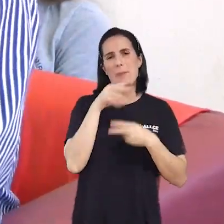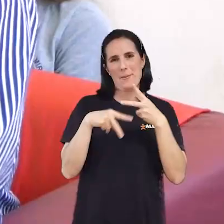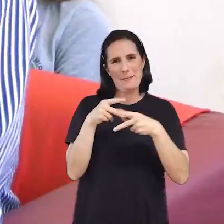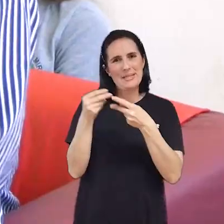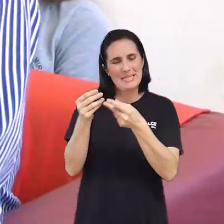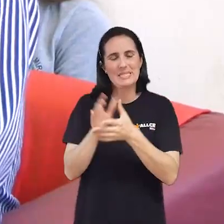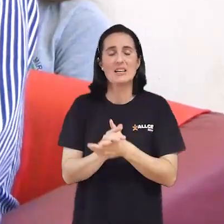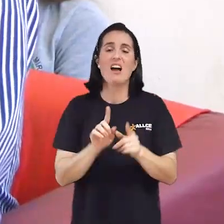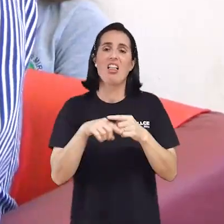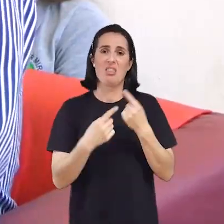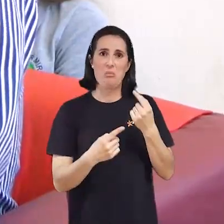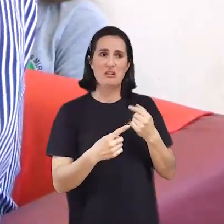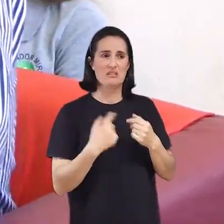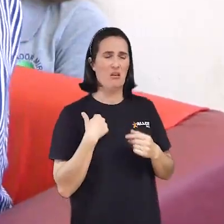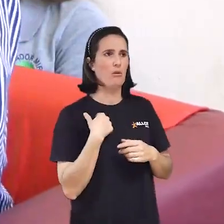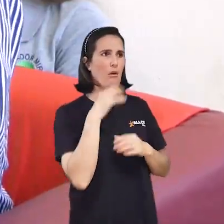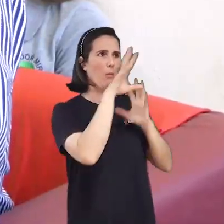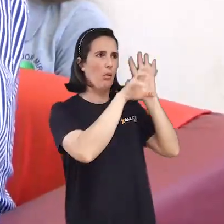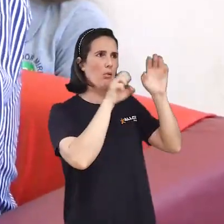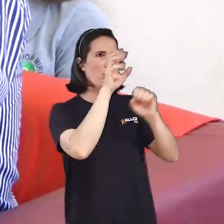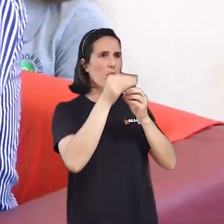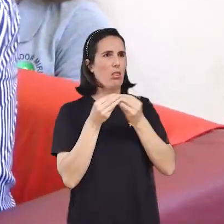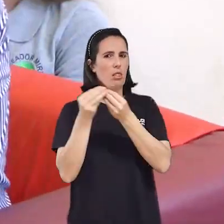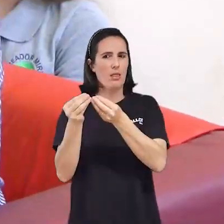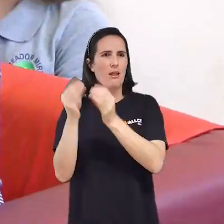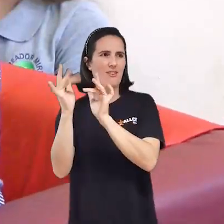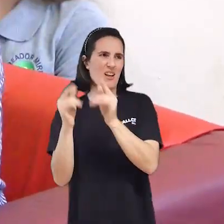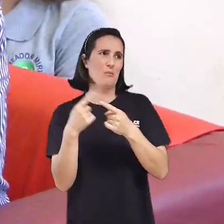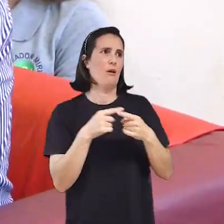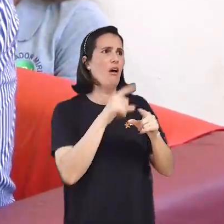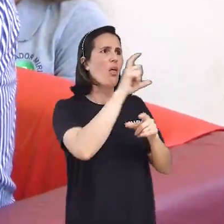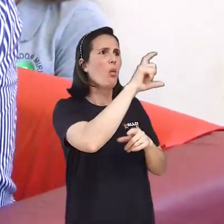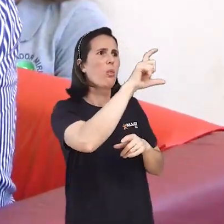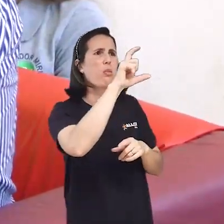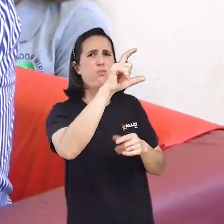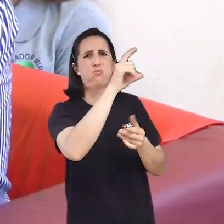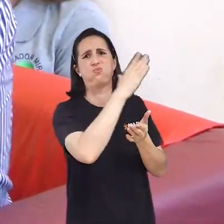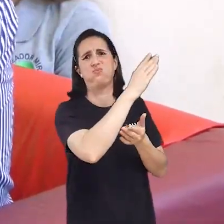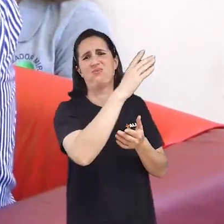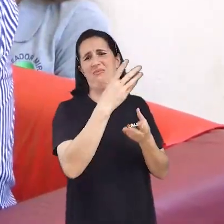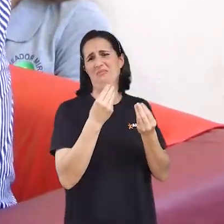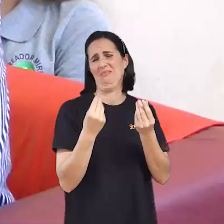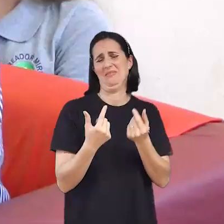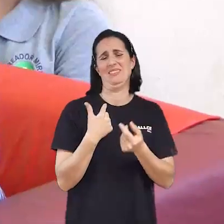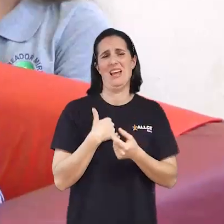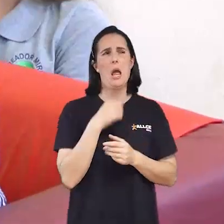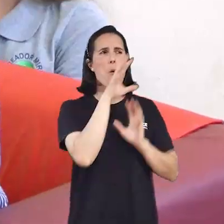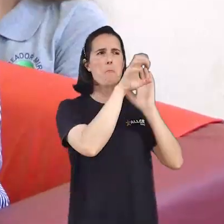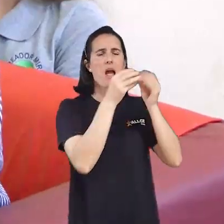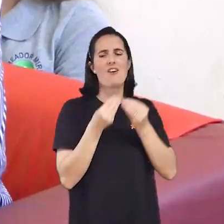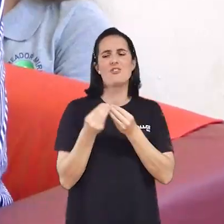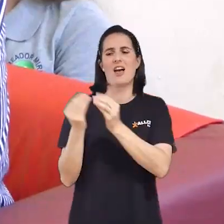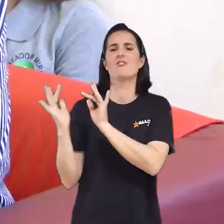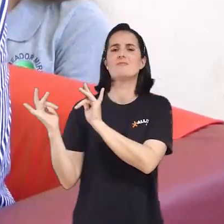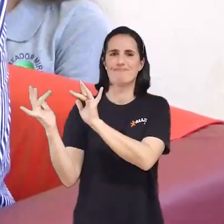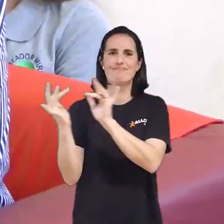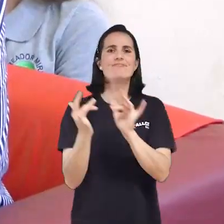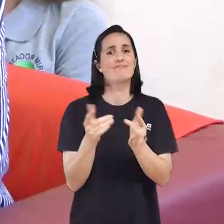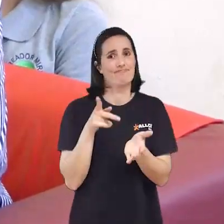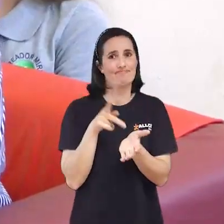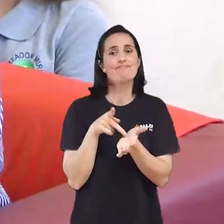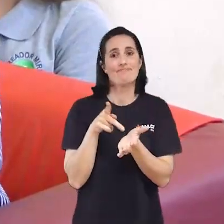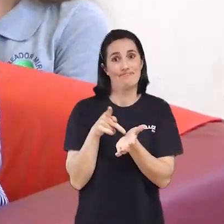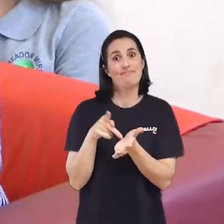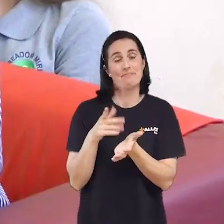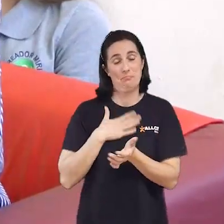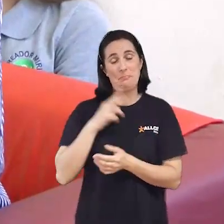Um gatinho, um ursinho, um bichinho de cerâmica, assim, né? E aquilo a minha mãe